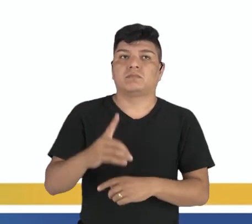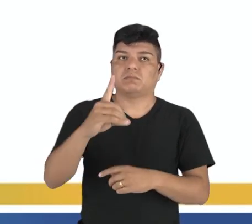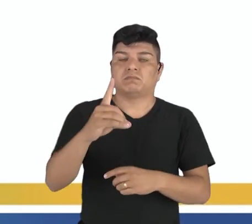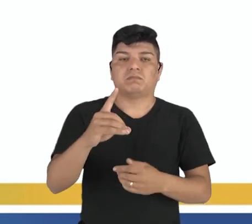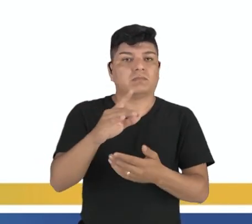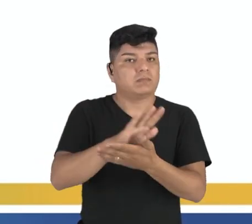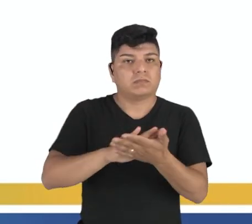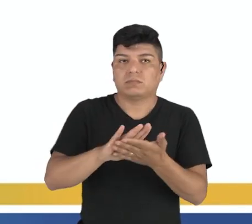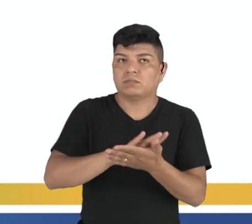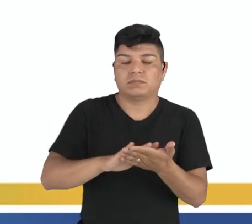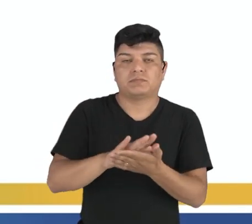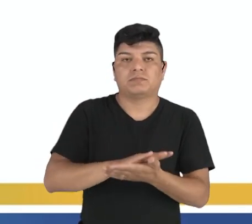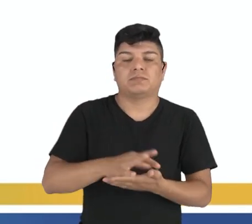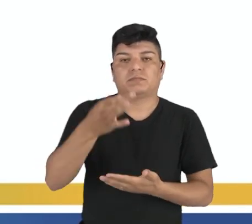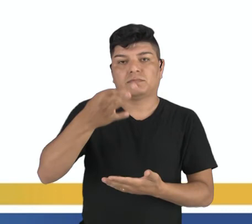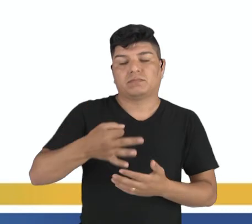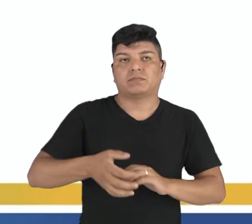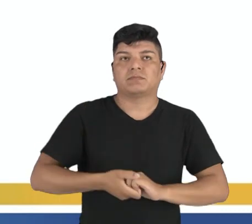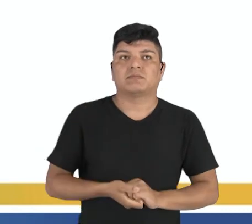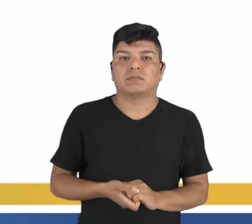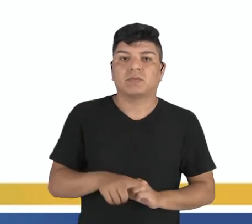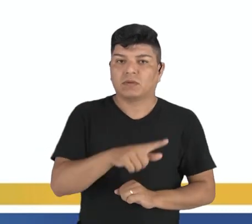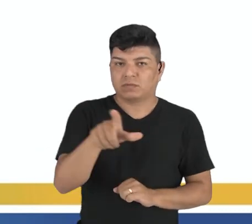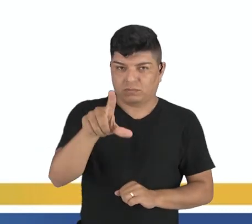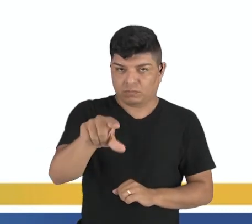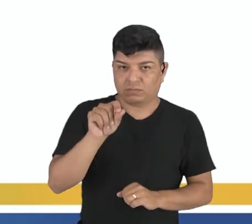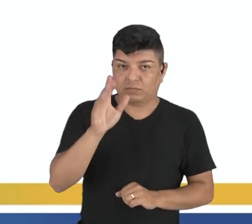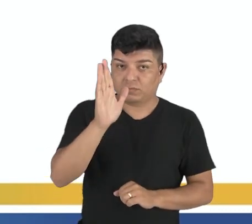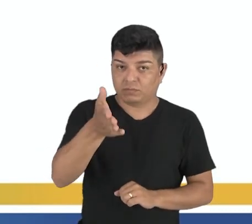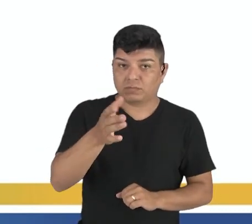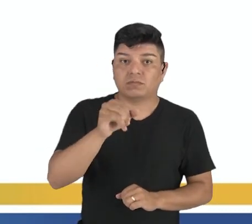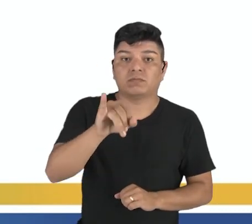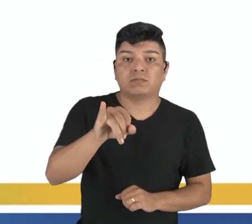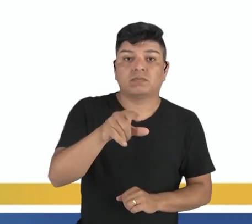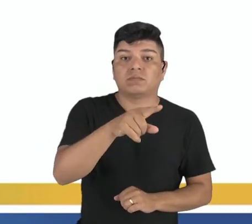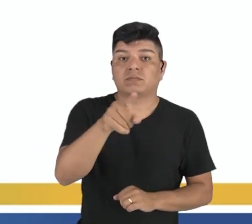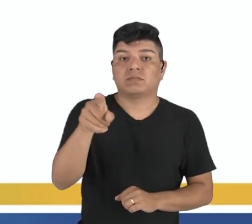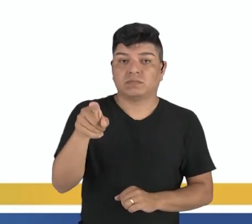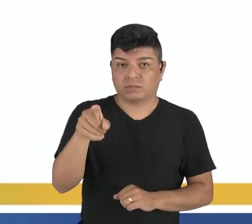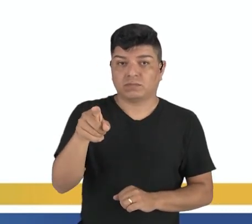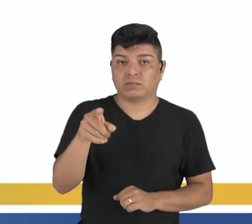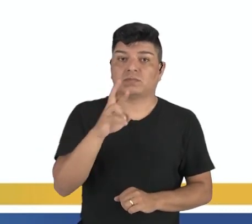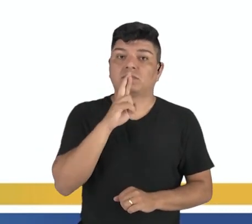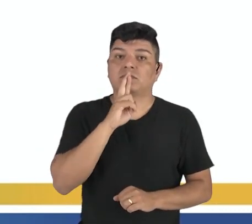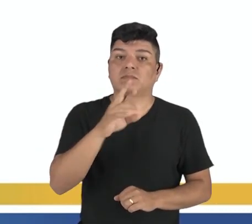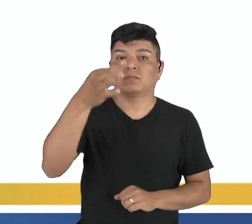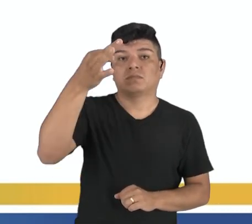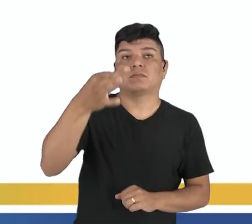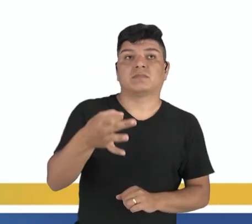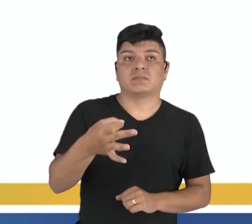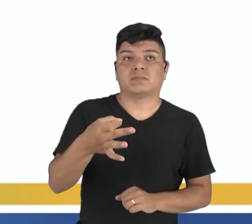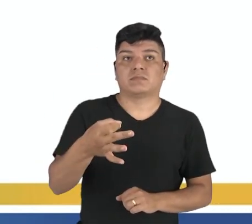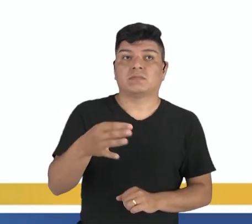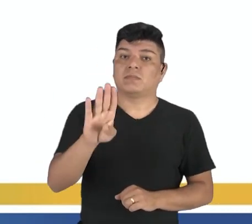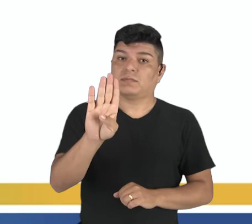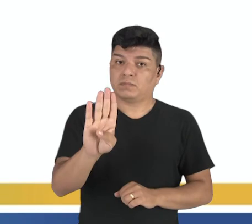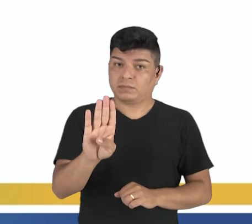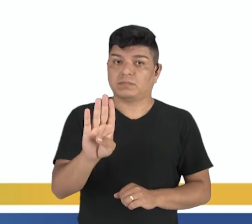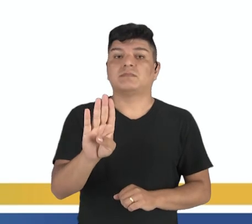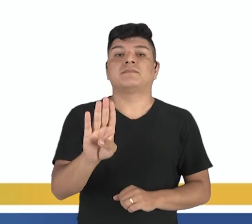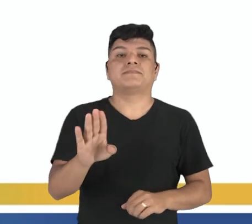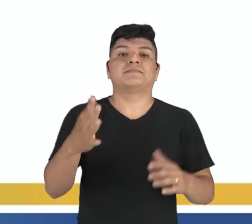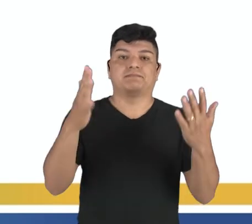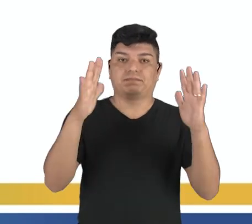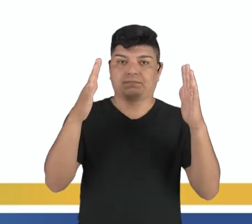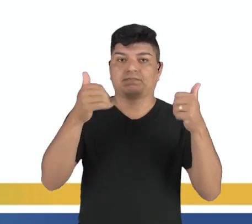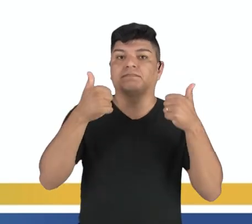nenhuma das alternativas está correta. E aí, você fez a escolha? Se você disse que a alternativa correta é a letra B,